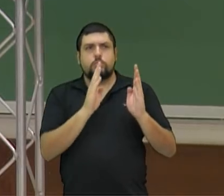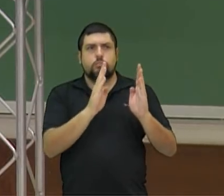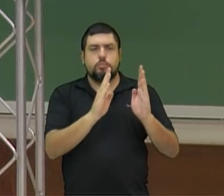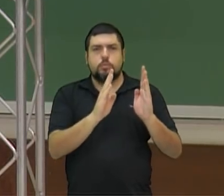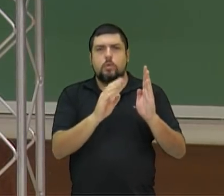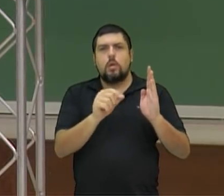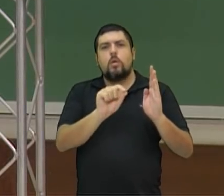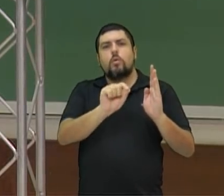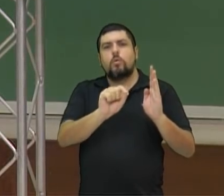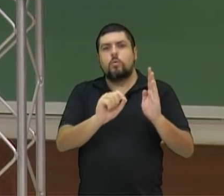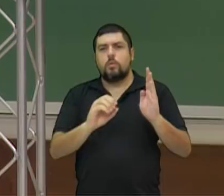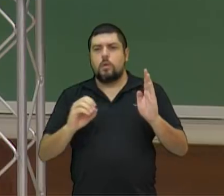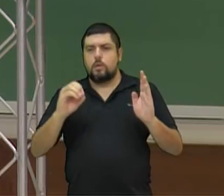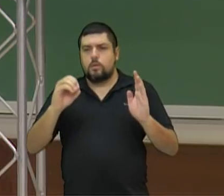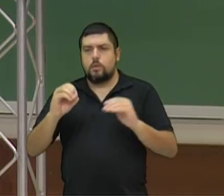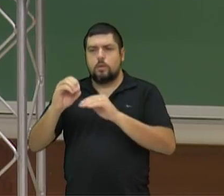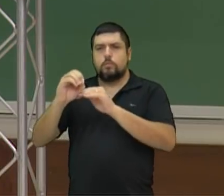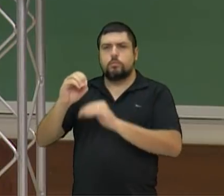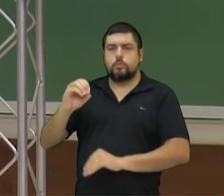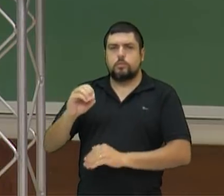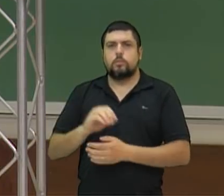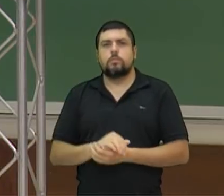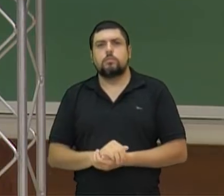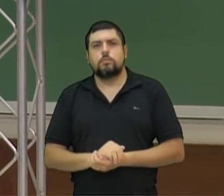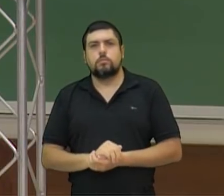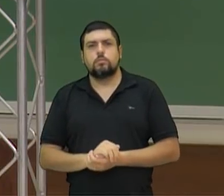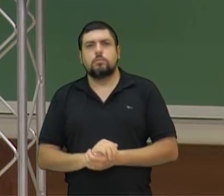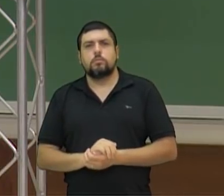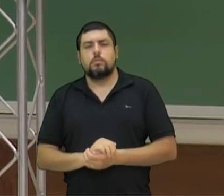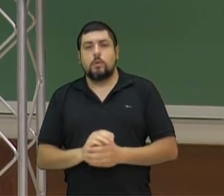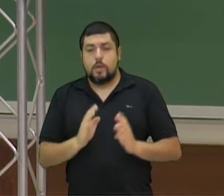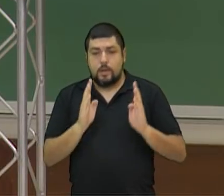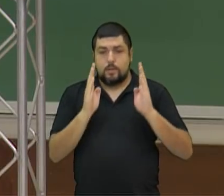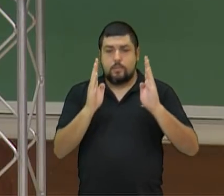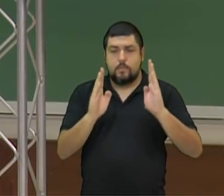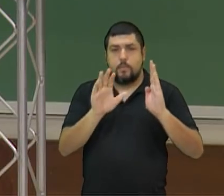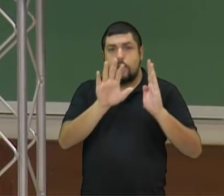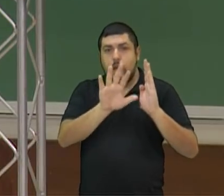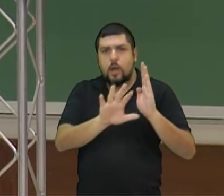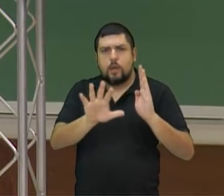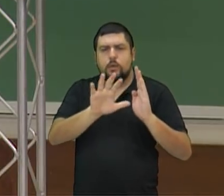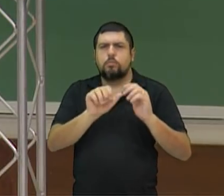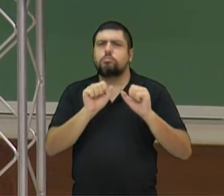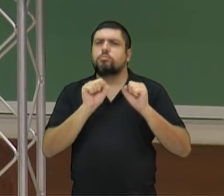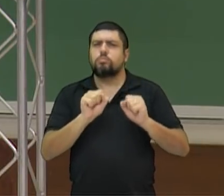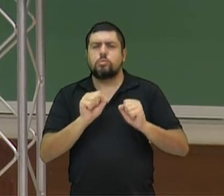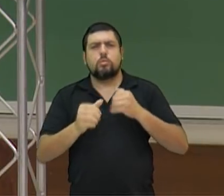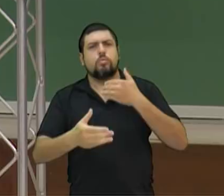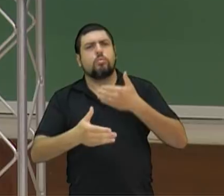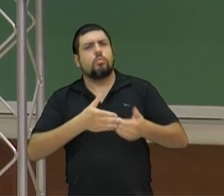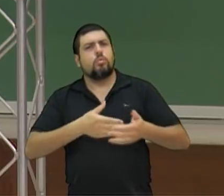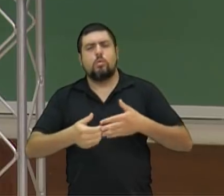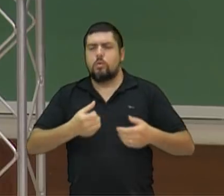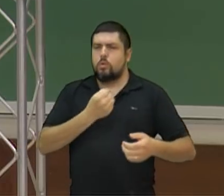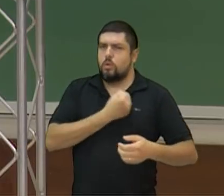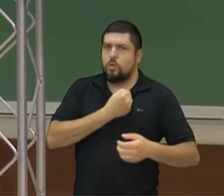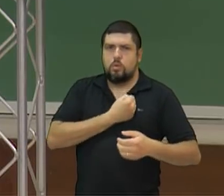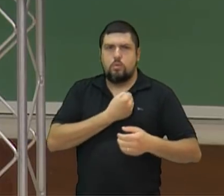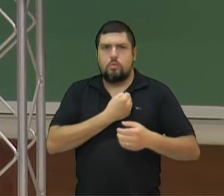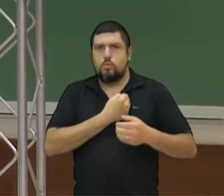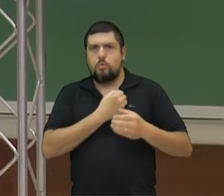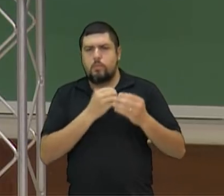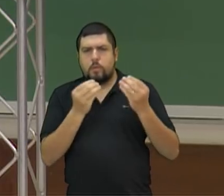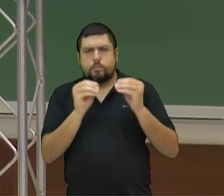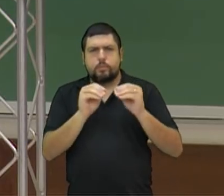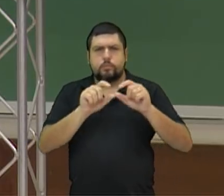y, z, pode ser t ao quadrado menos 5t mais 2, qualquer expressão, tá? Então, qualquer expressão se encaixa aqui dentro